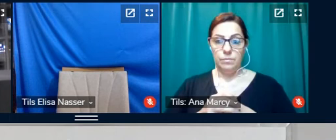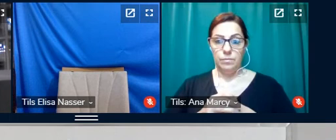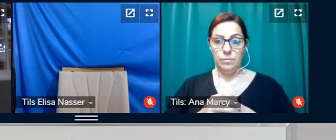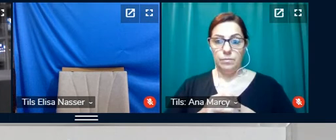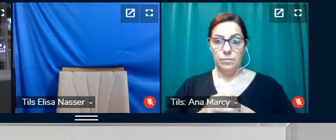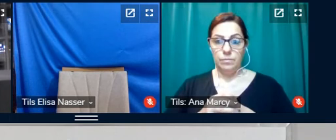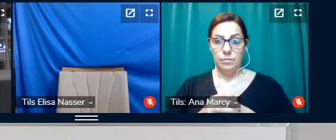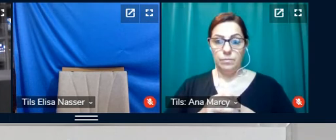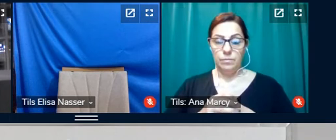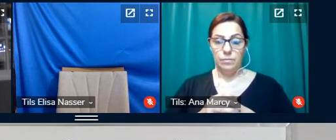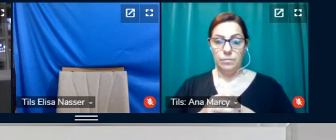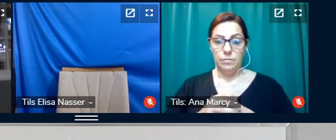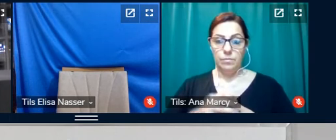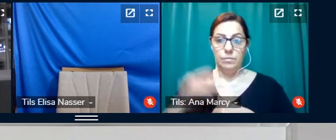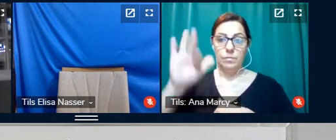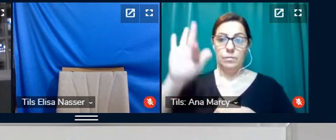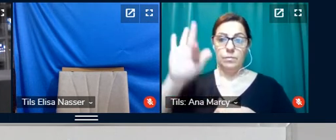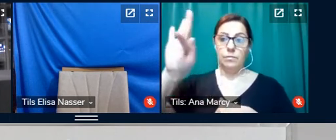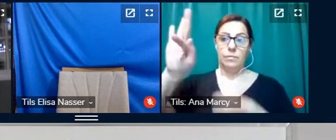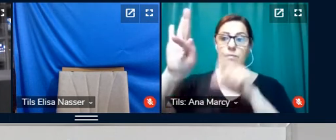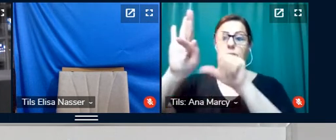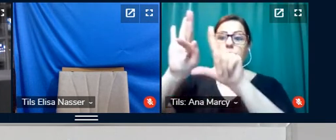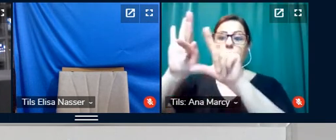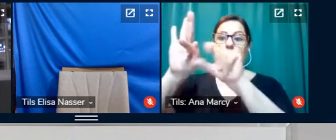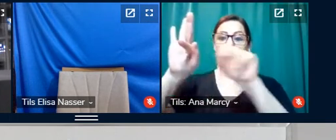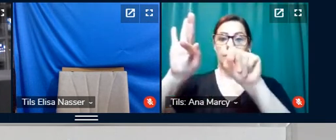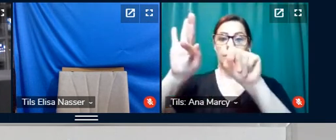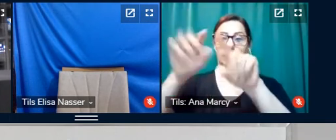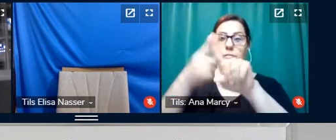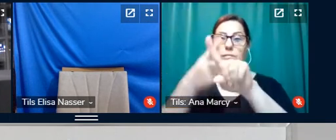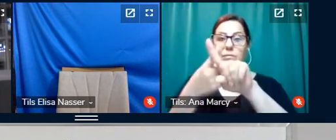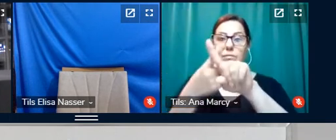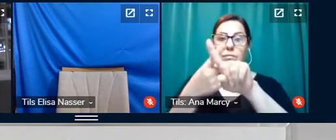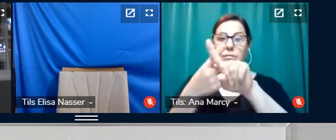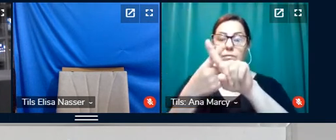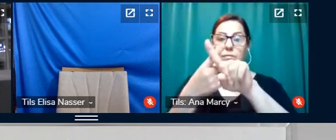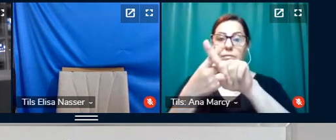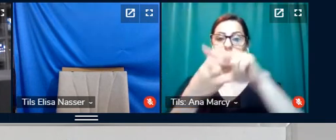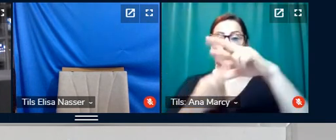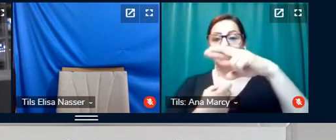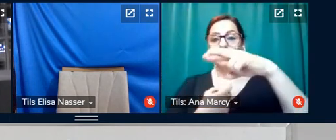nesse caso, o F vale 100 vezes seno de alfa.